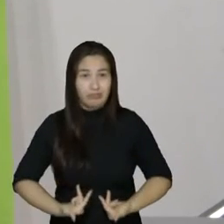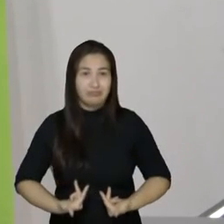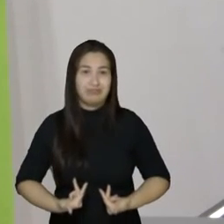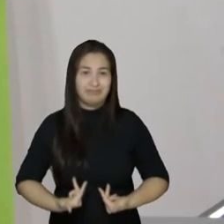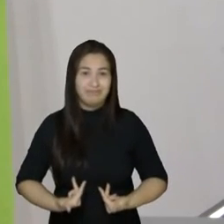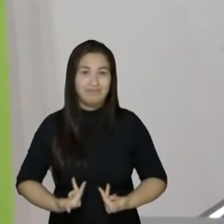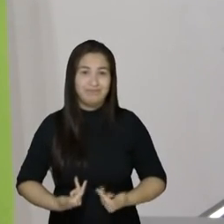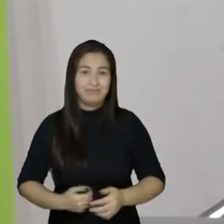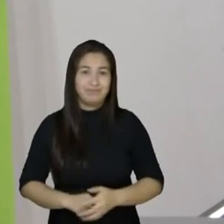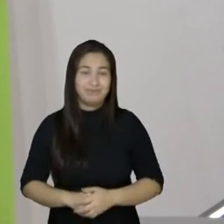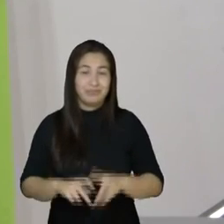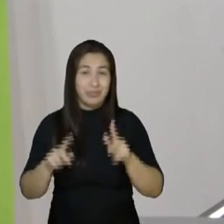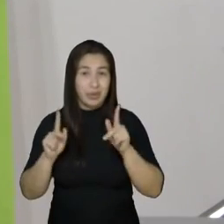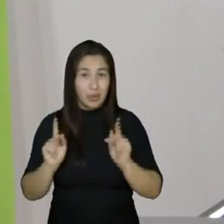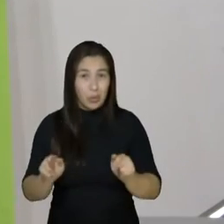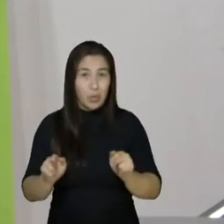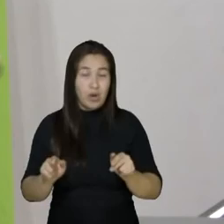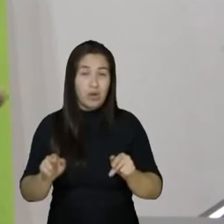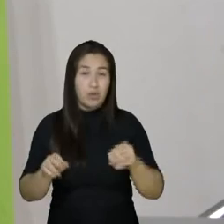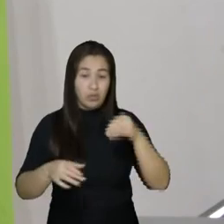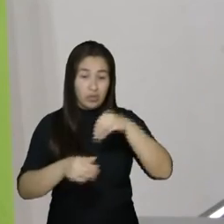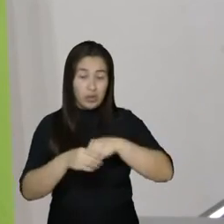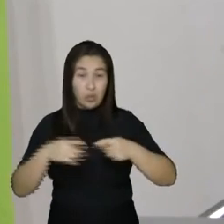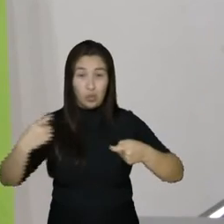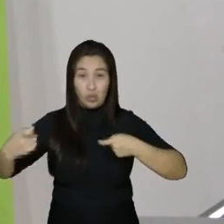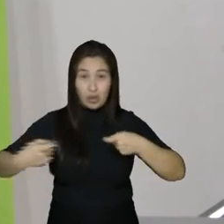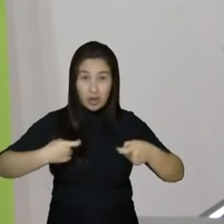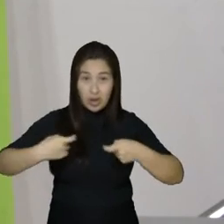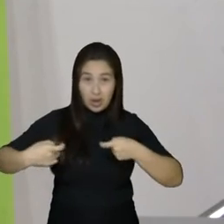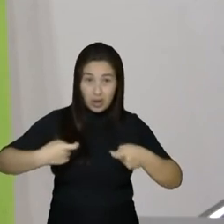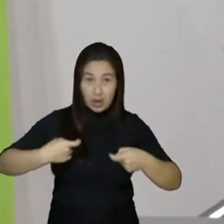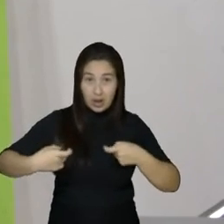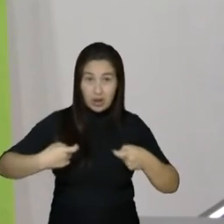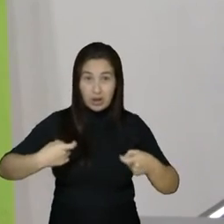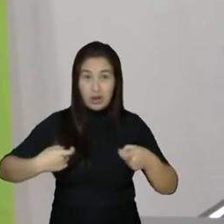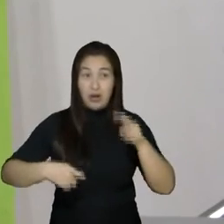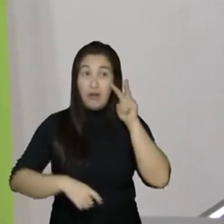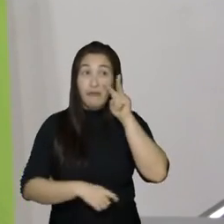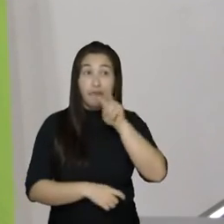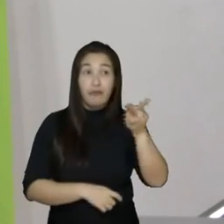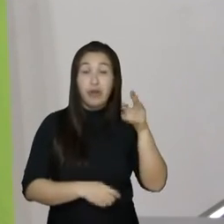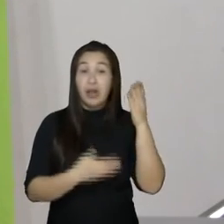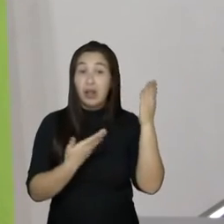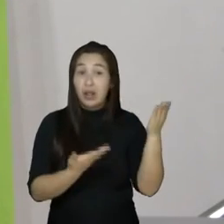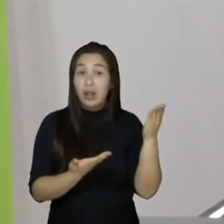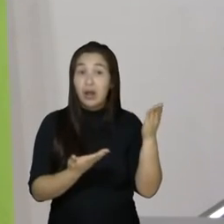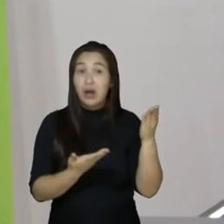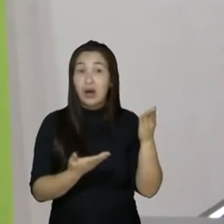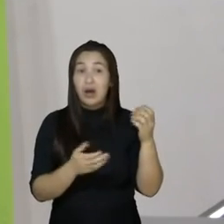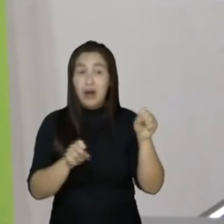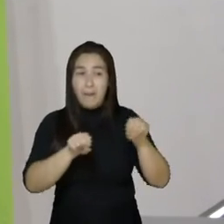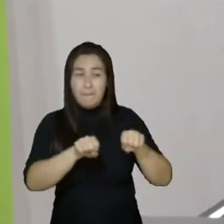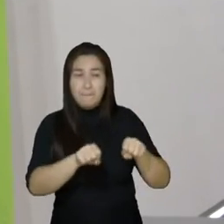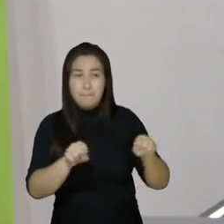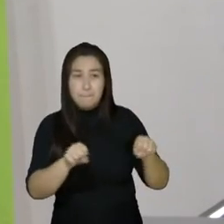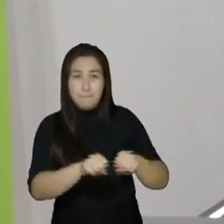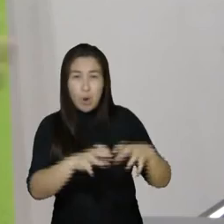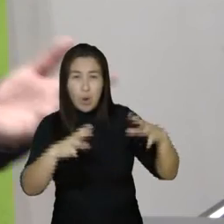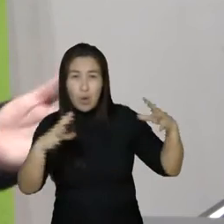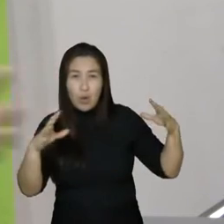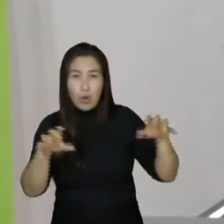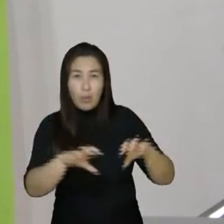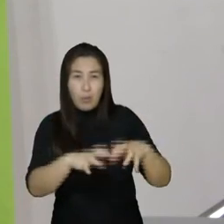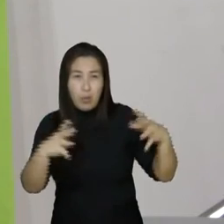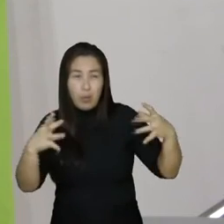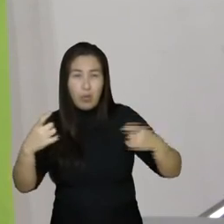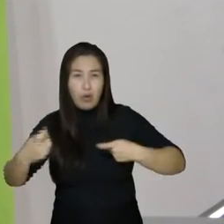é feito nas guerras, como a gente vê lá naqueles bombardeios, na